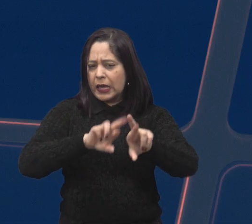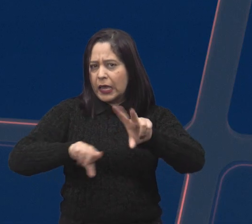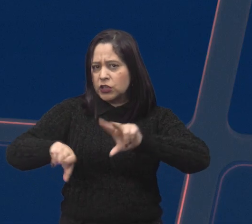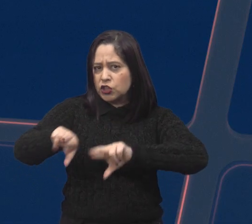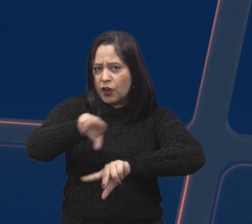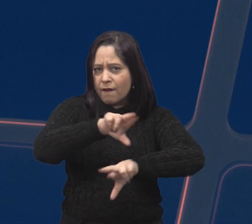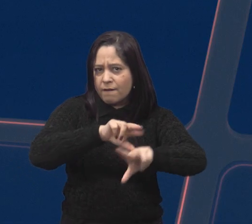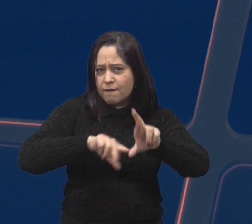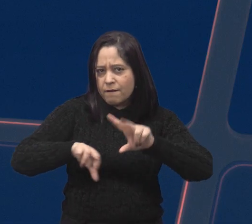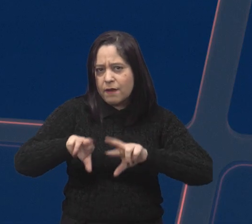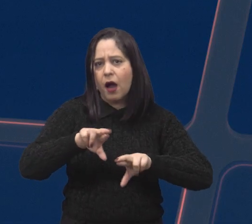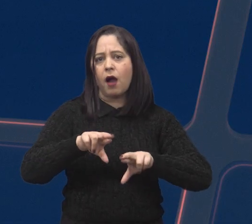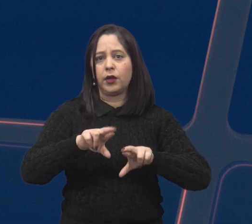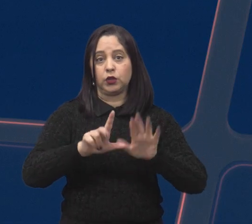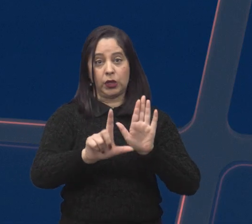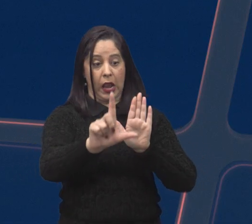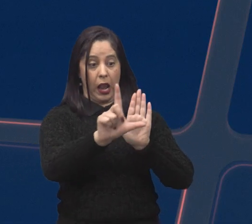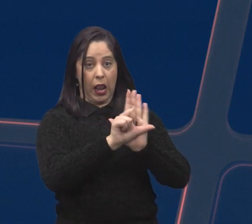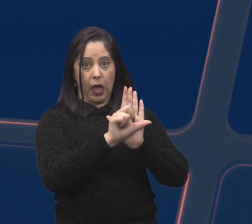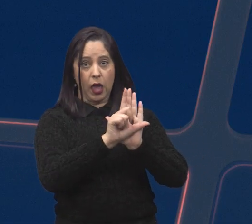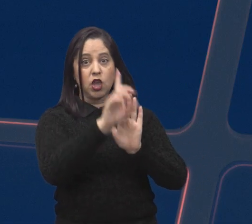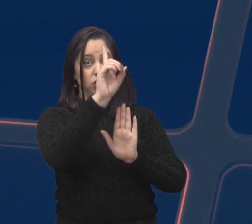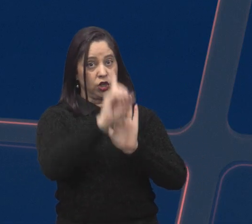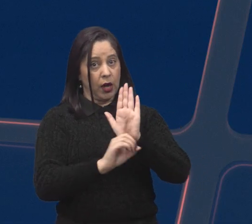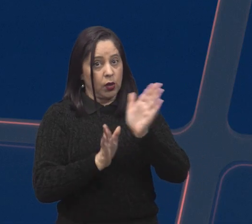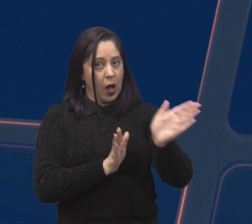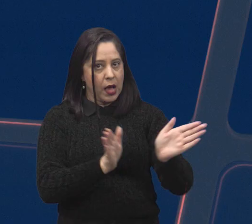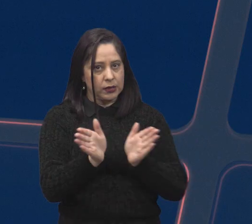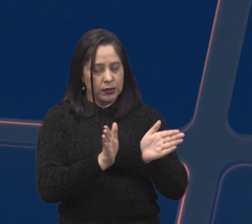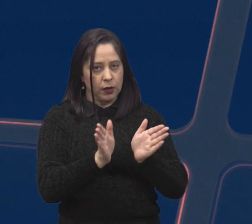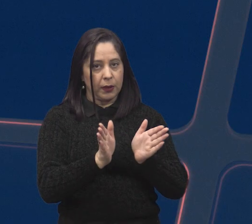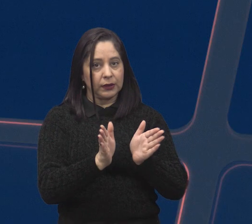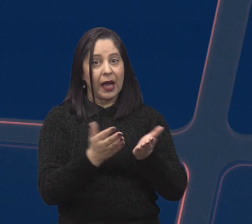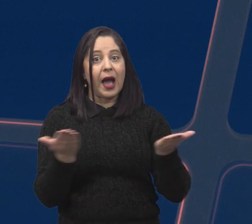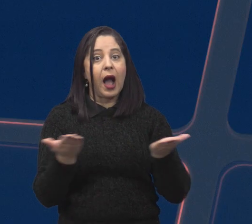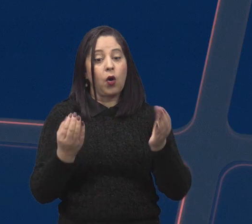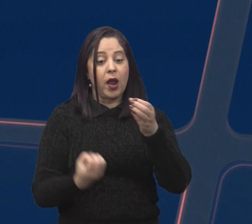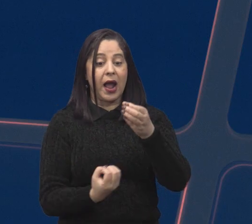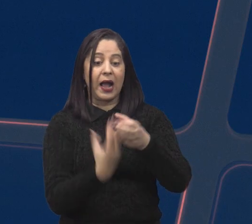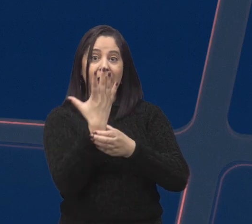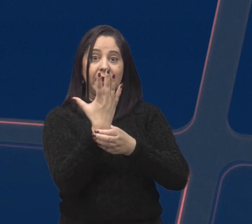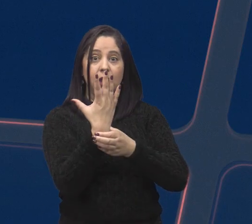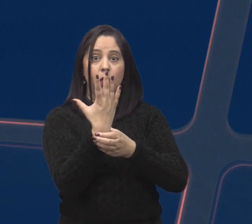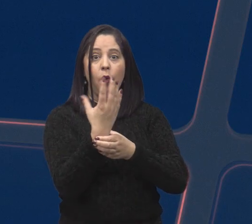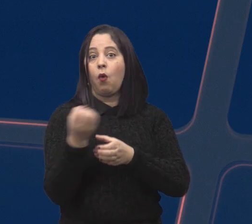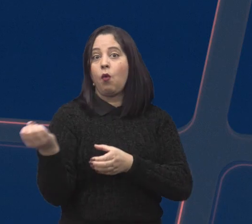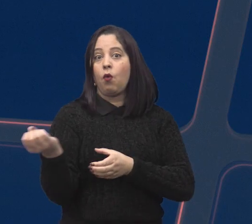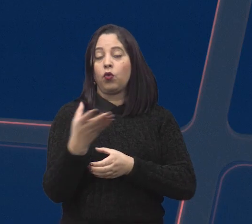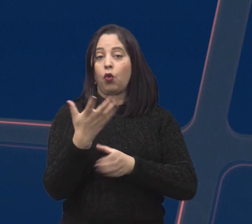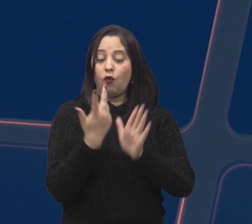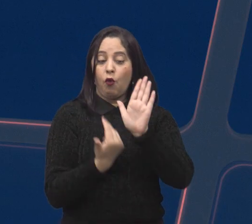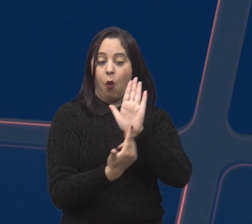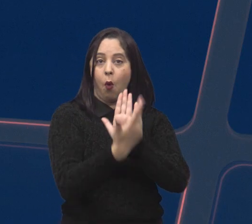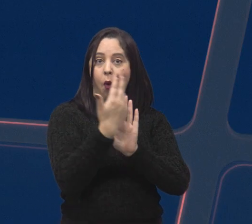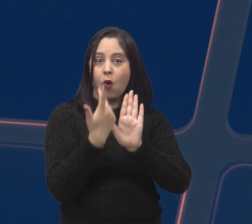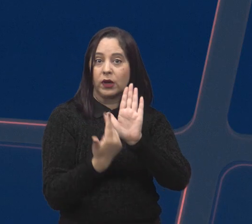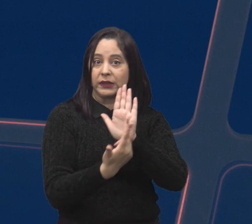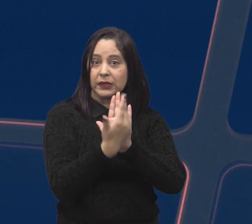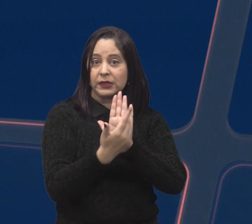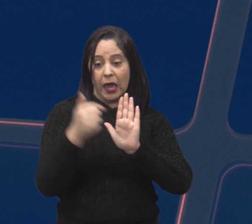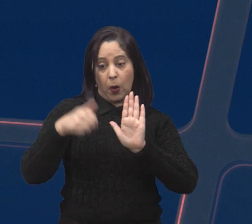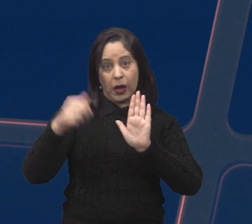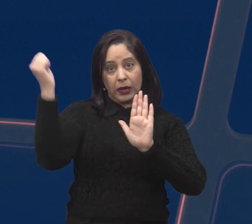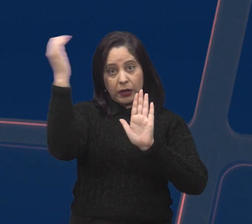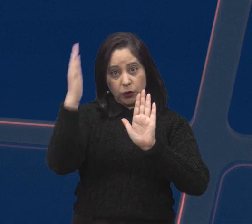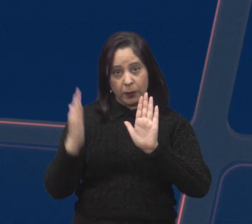de deficiência que têm garantido por lei o direito à acessibilidade, um novo símbolo internacional passa a